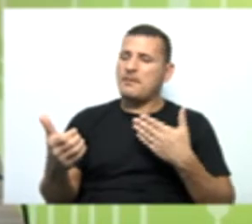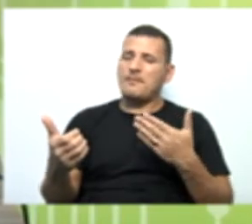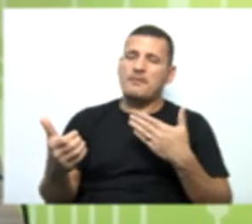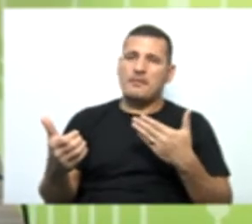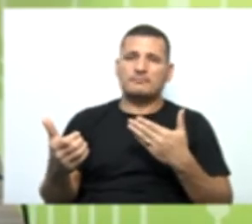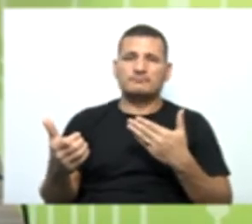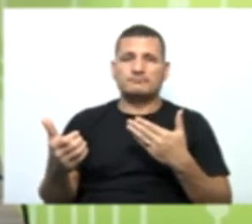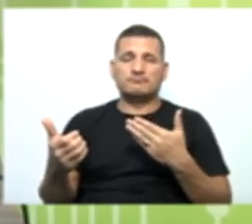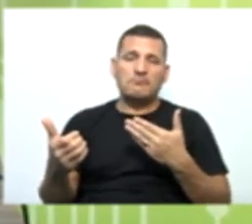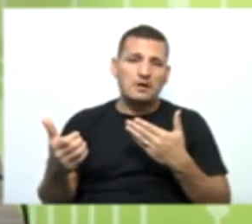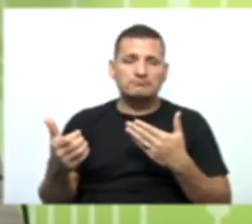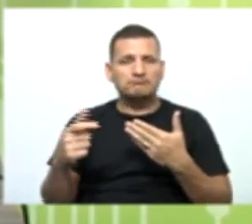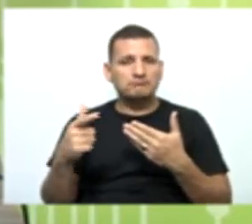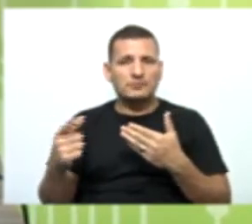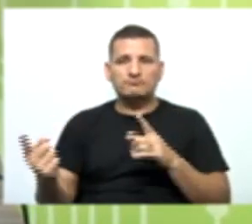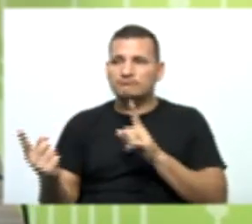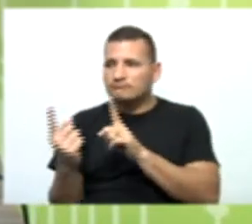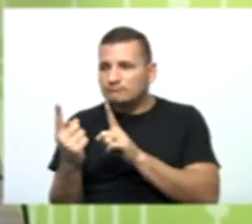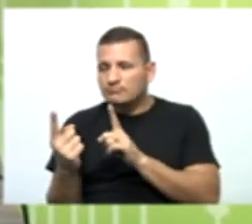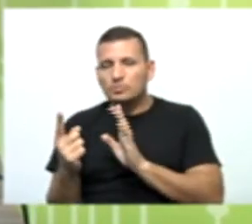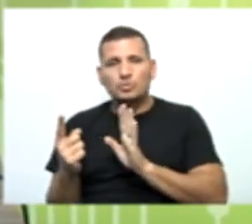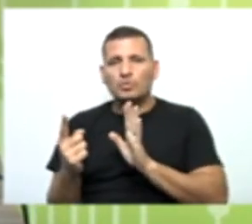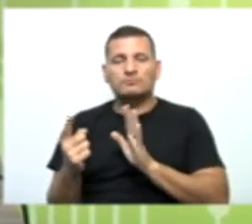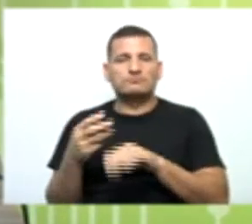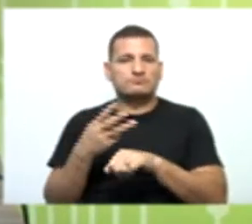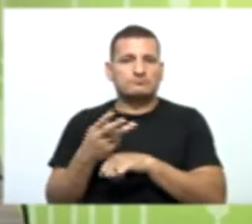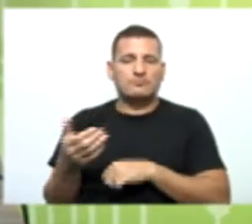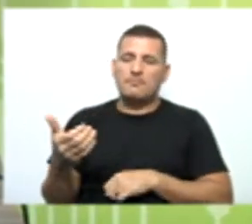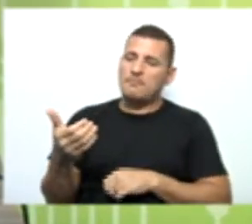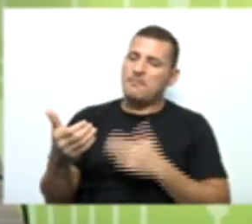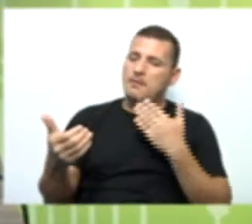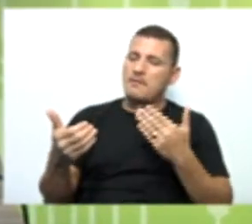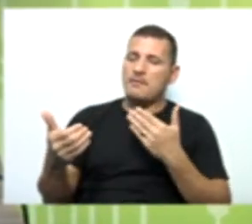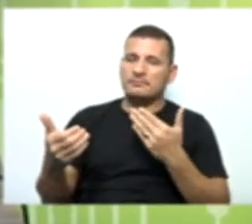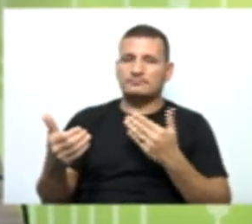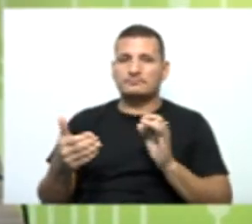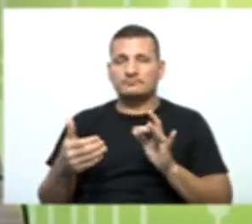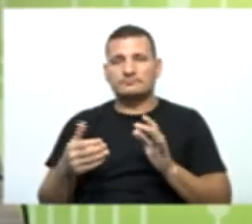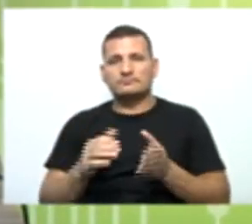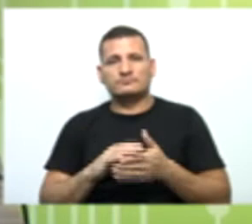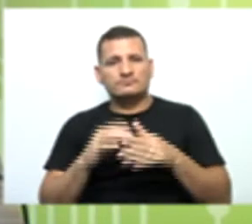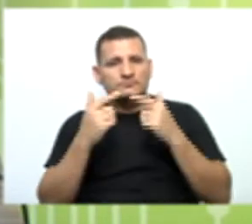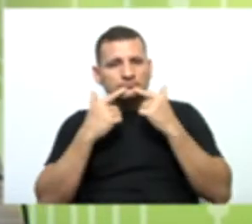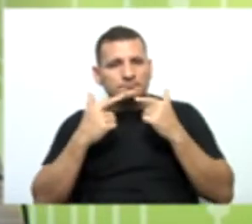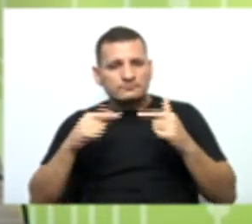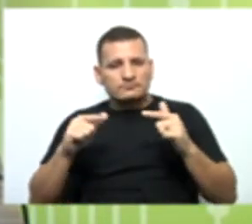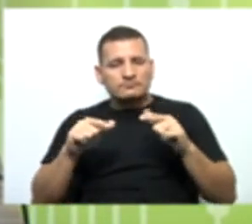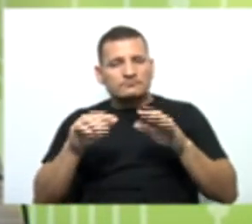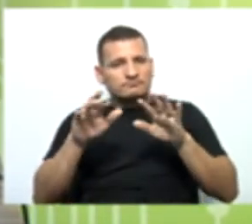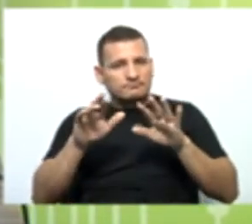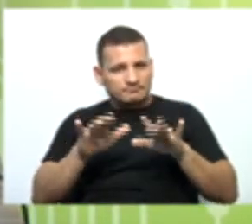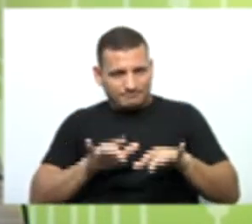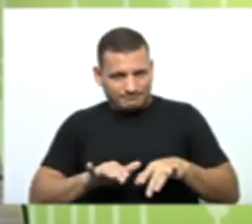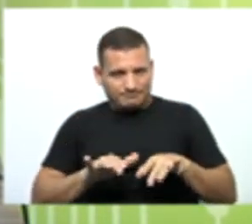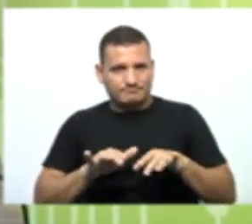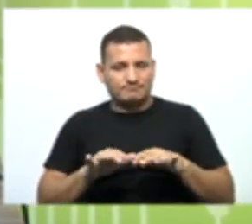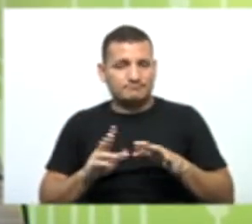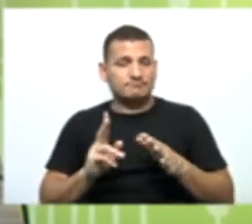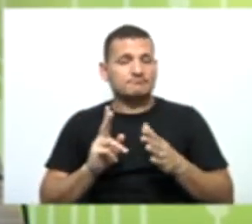está de frente com essa pessoa, ok? Nas linguagens de programação, acontece